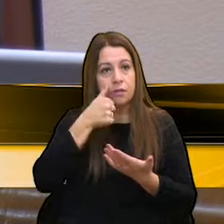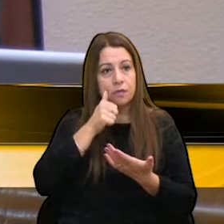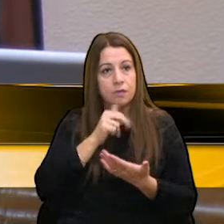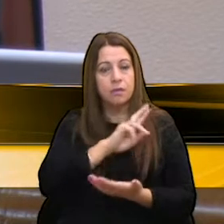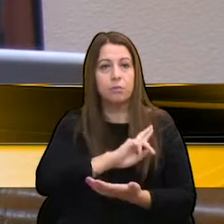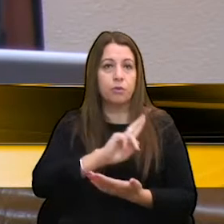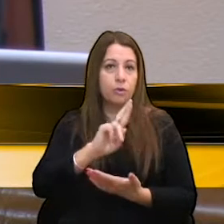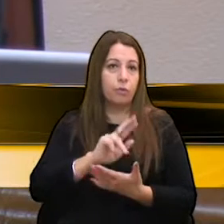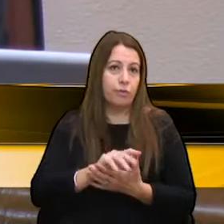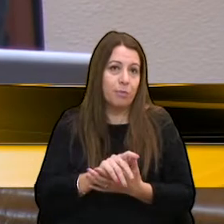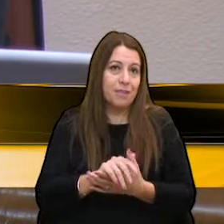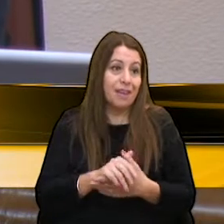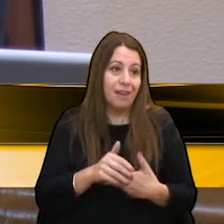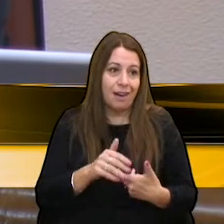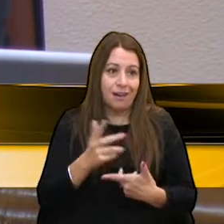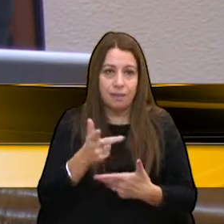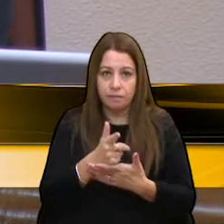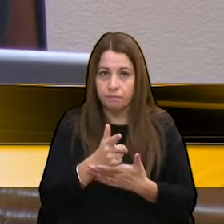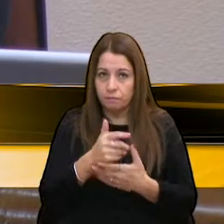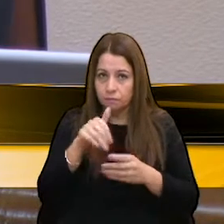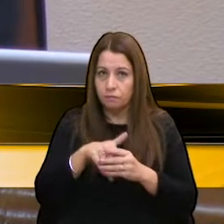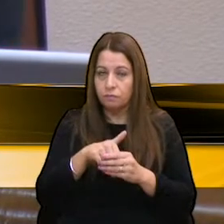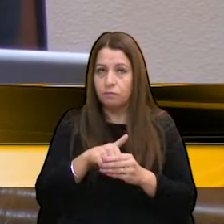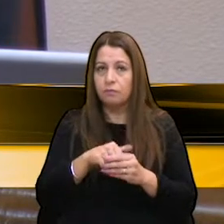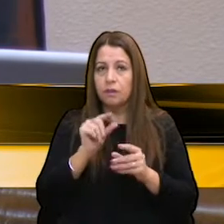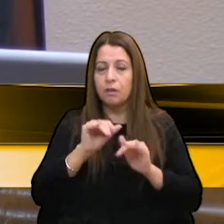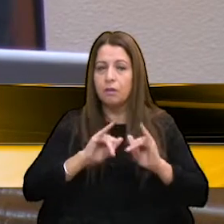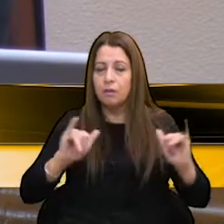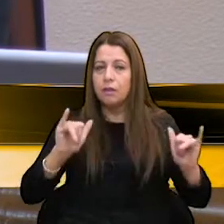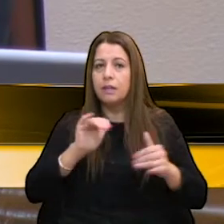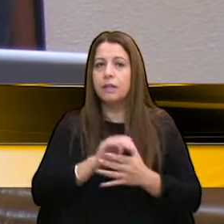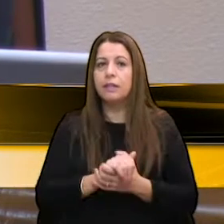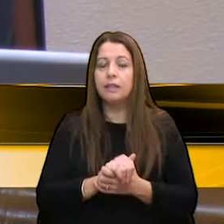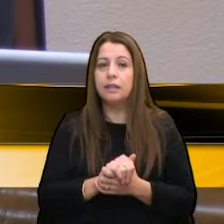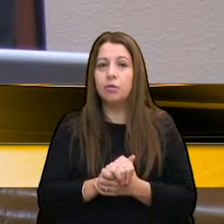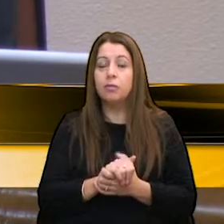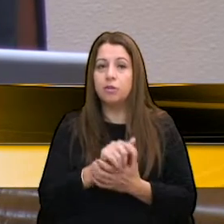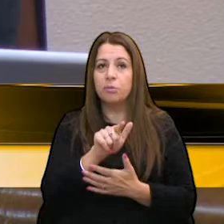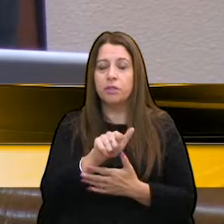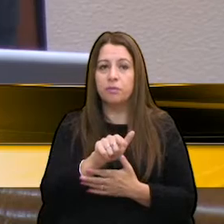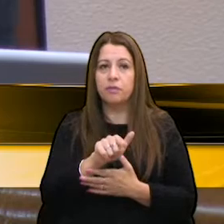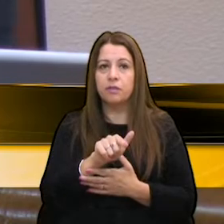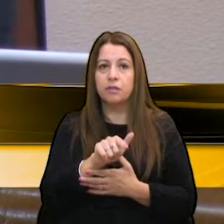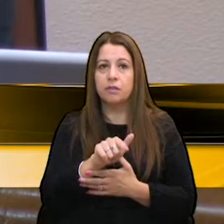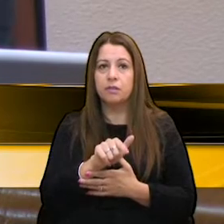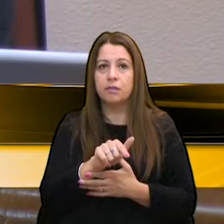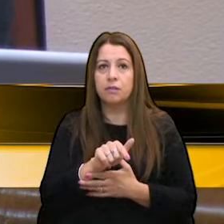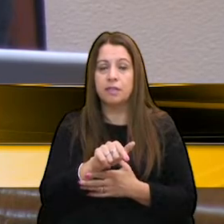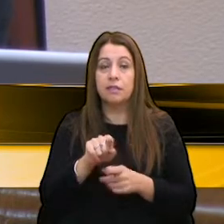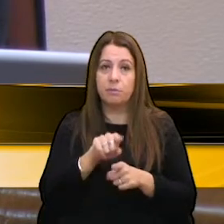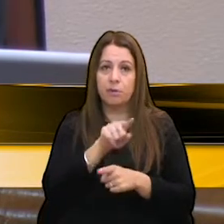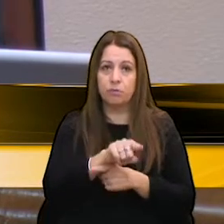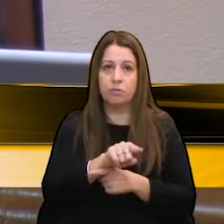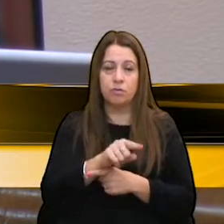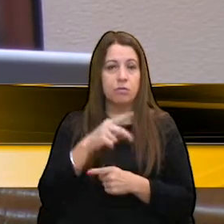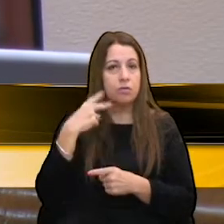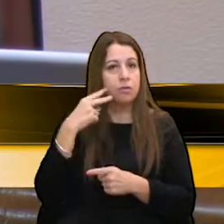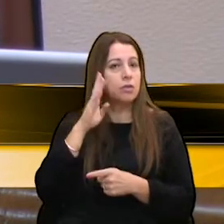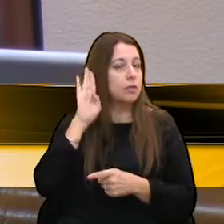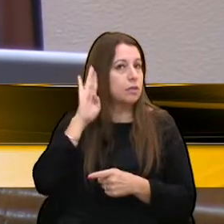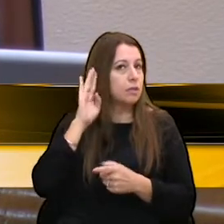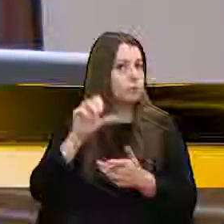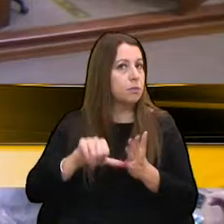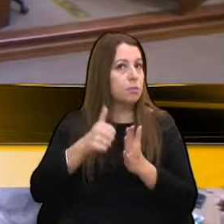representação. Estão encerradas as pequenas comunicações. Passemos ao grande expediente. Primeiro vereador inscrito, vereador Alceu